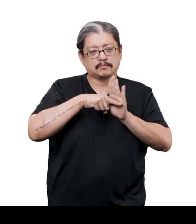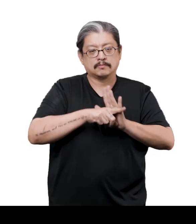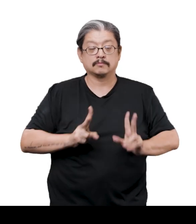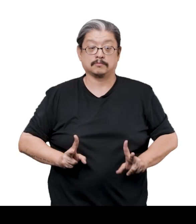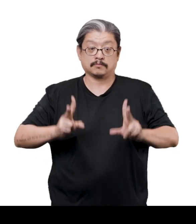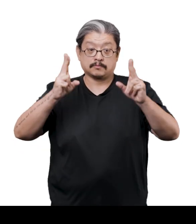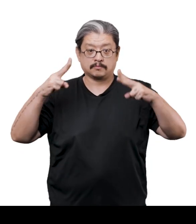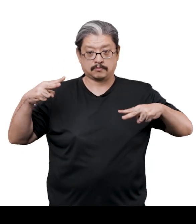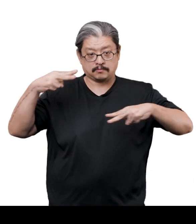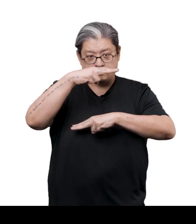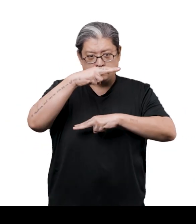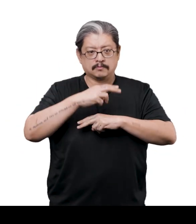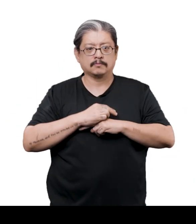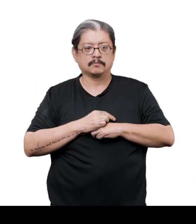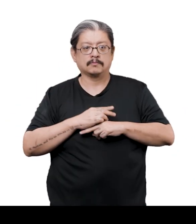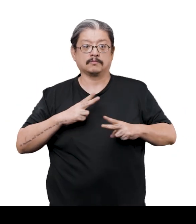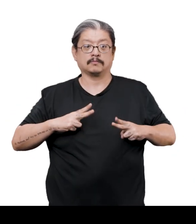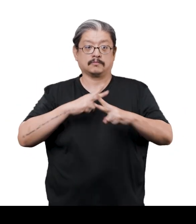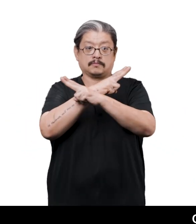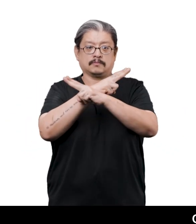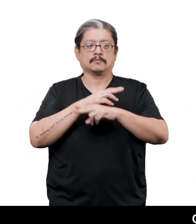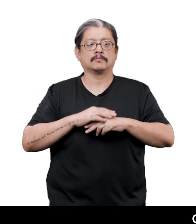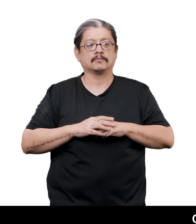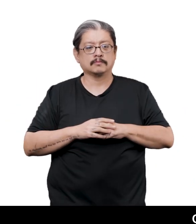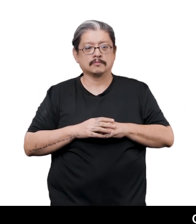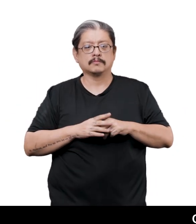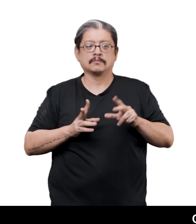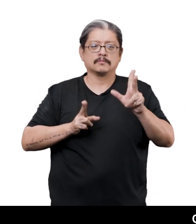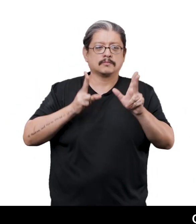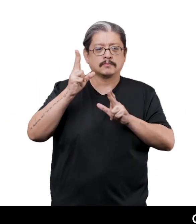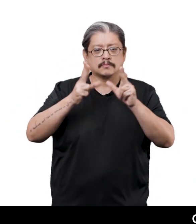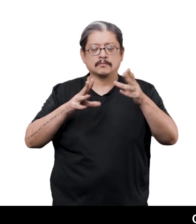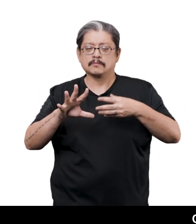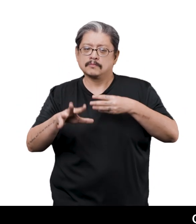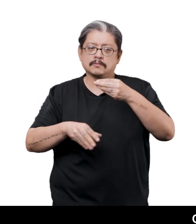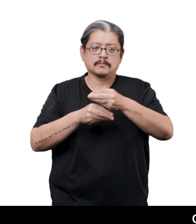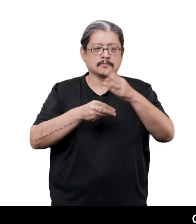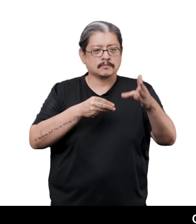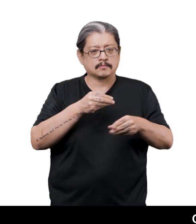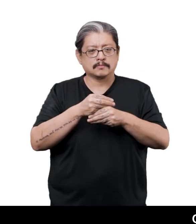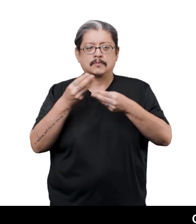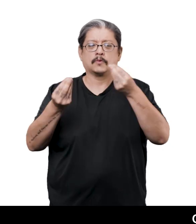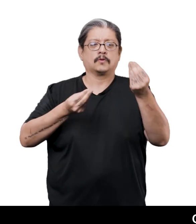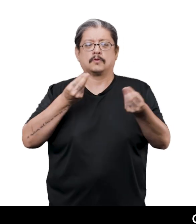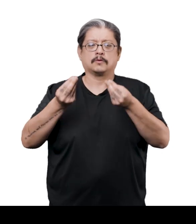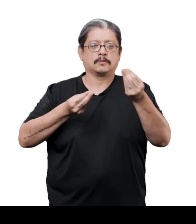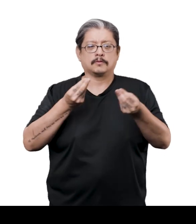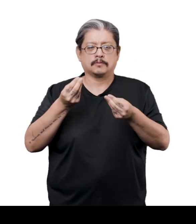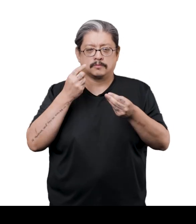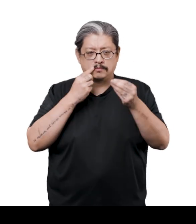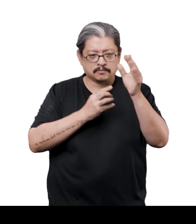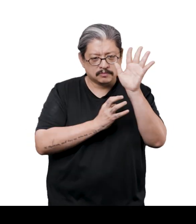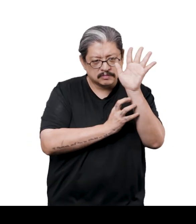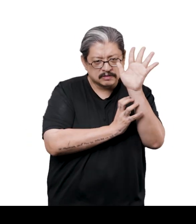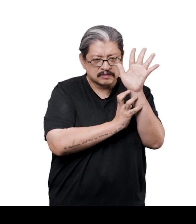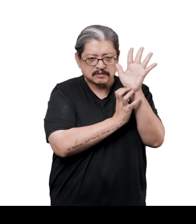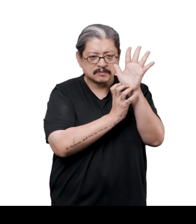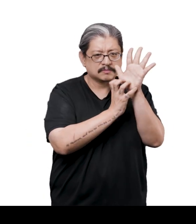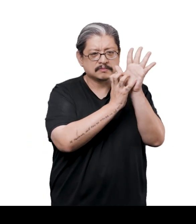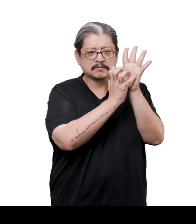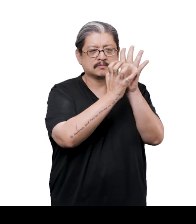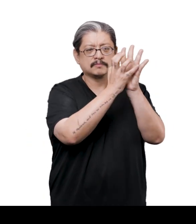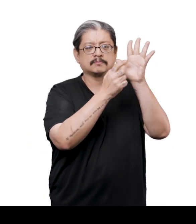cortes transversais como longitudinais, obtendo vistas complementares dos veios da madeira. Os